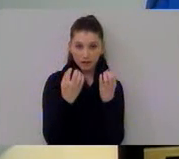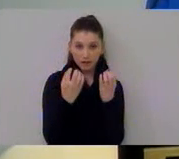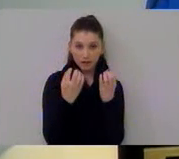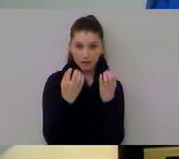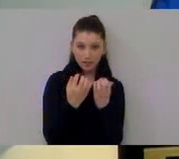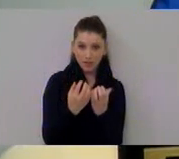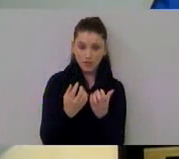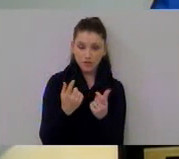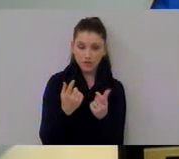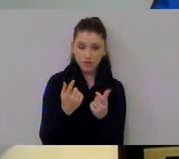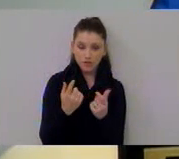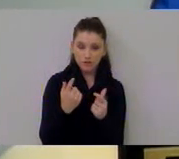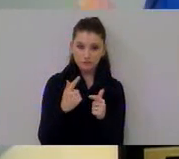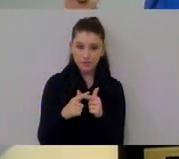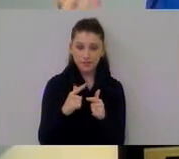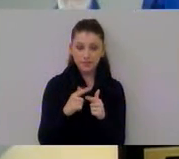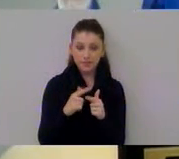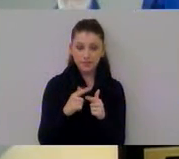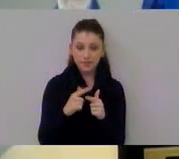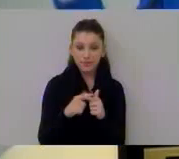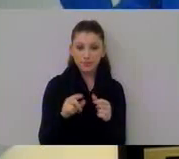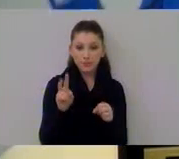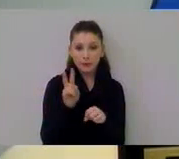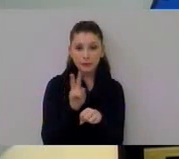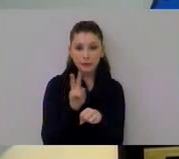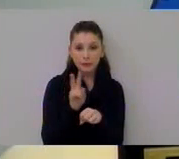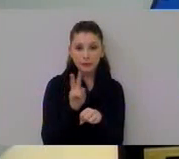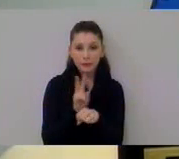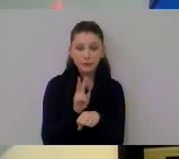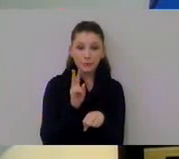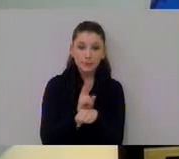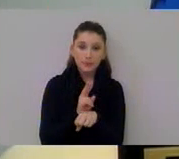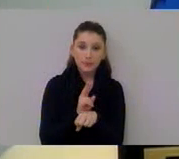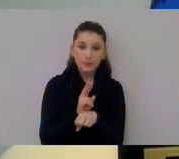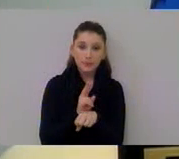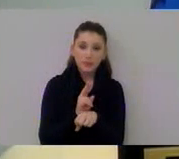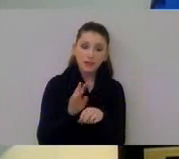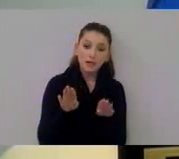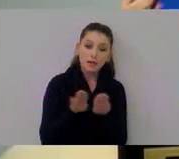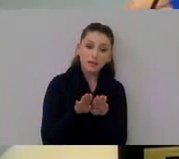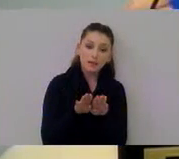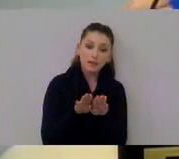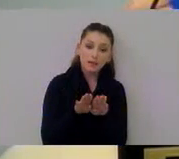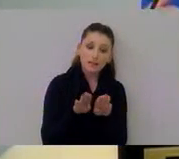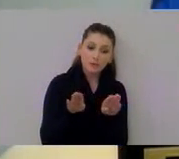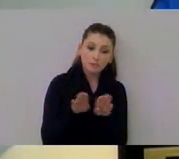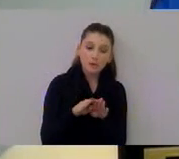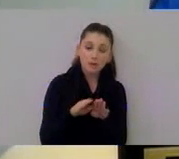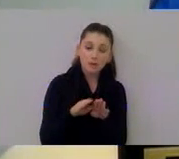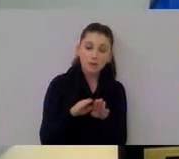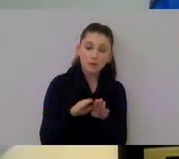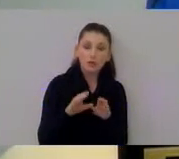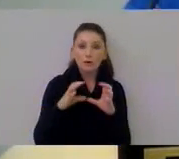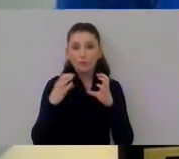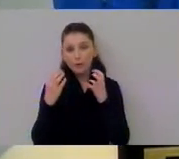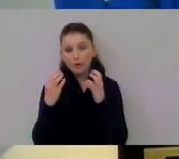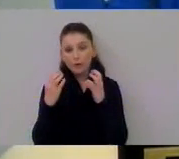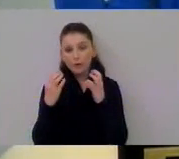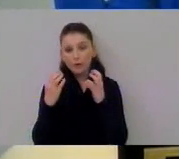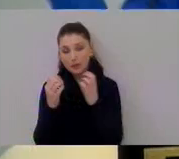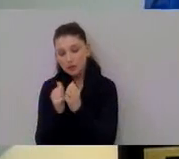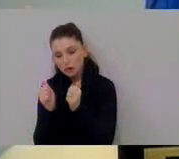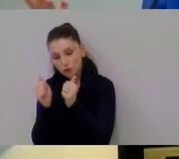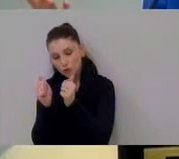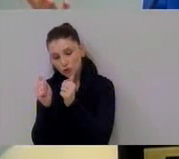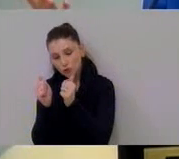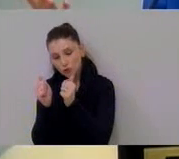e legislar, justamente ser um elo de ligação entre a comunidade